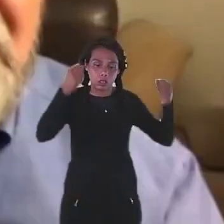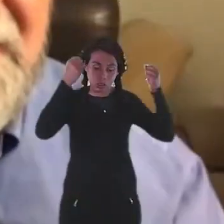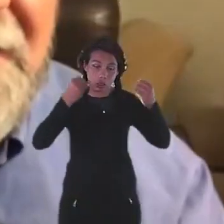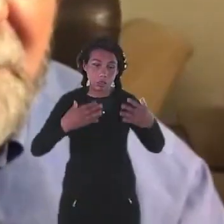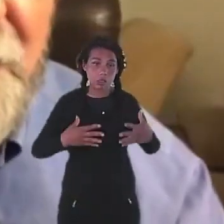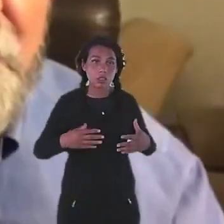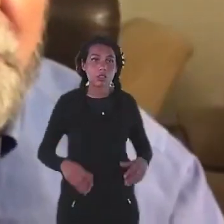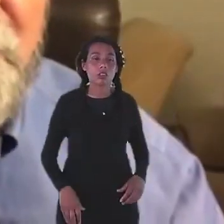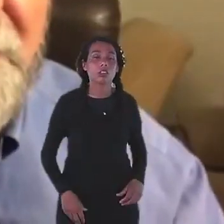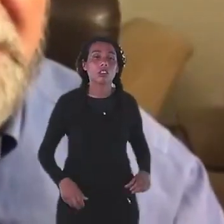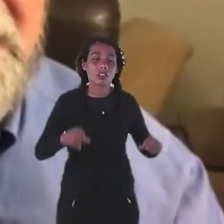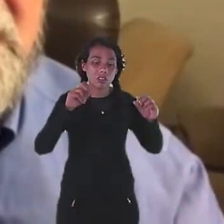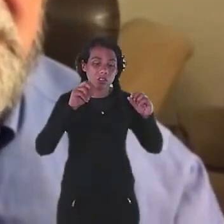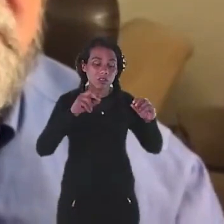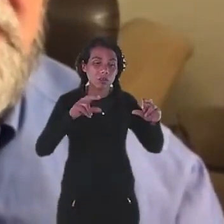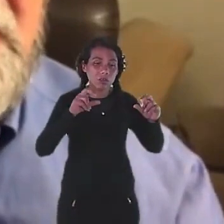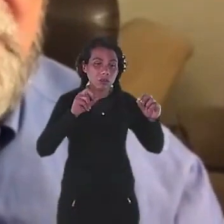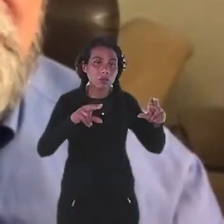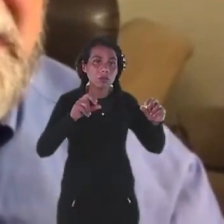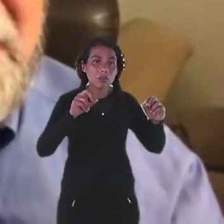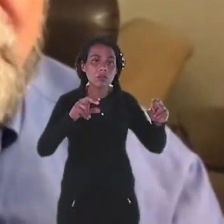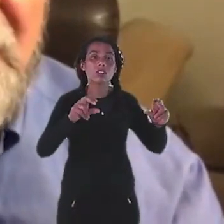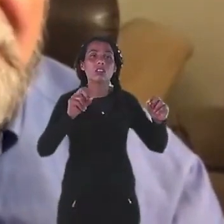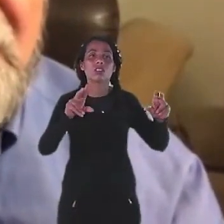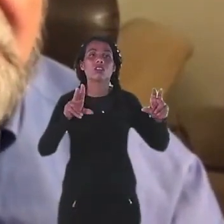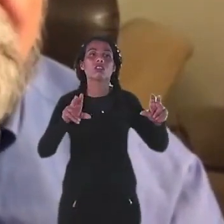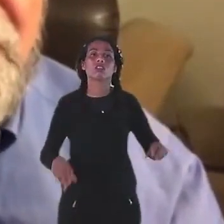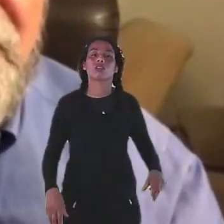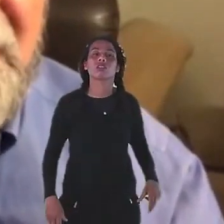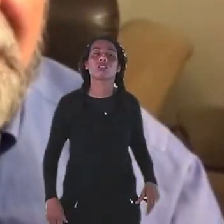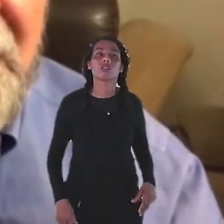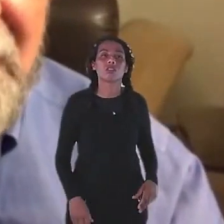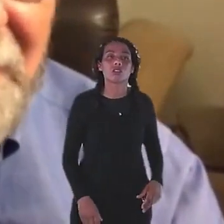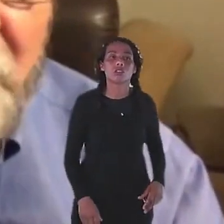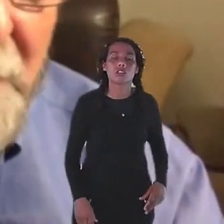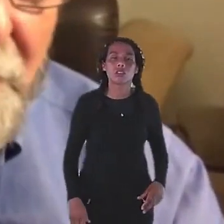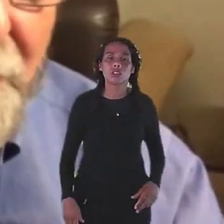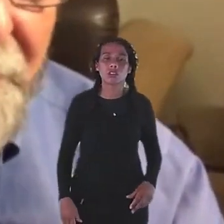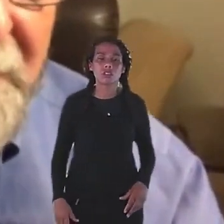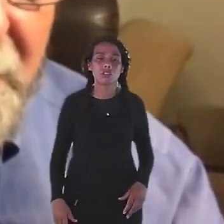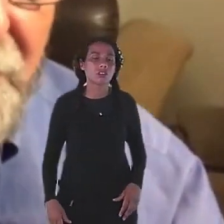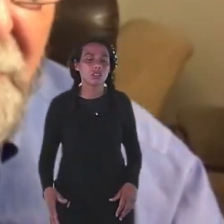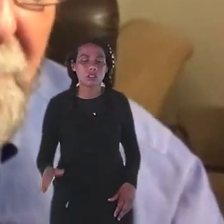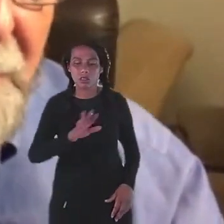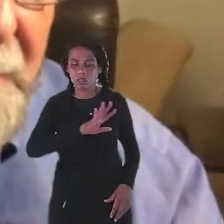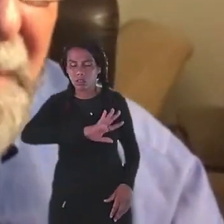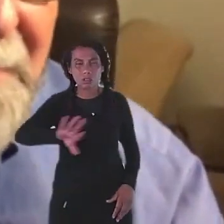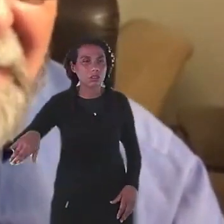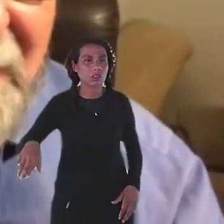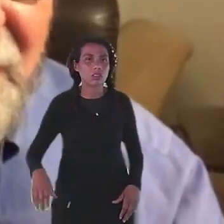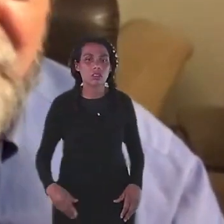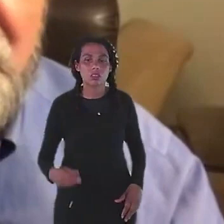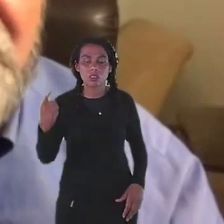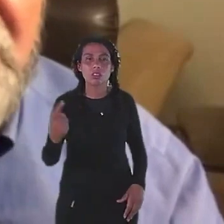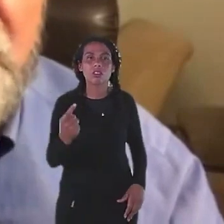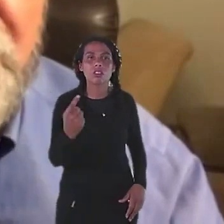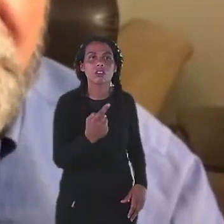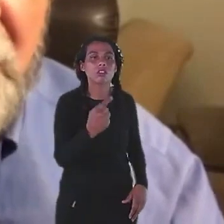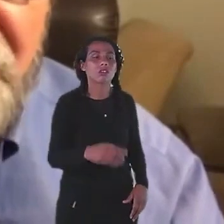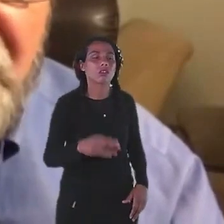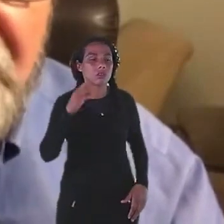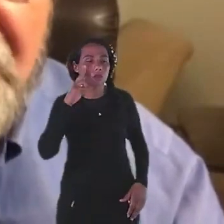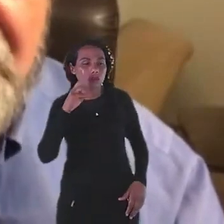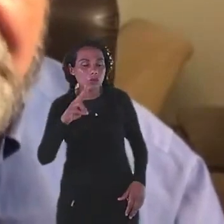nós tribalizamos o mundo. Nós criamos milhões de tribos digitais, cada uma com a sua visão de realidade, sua